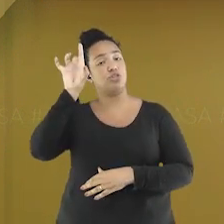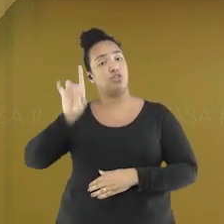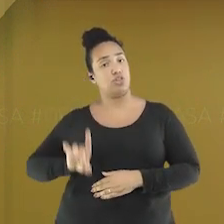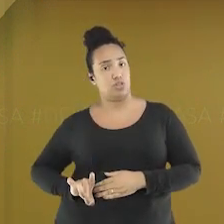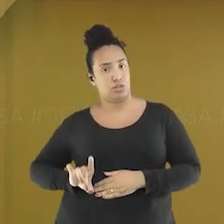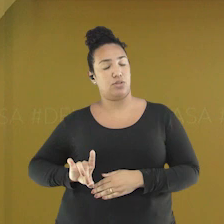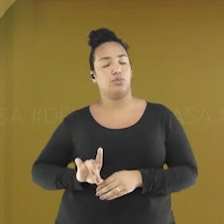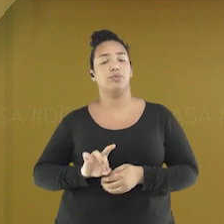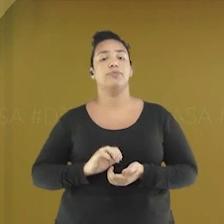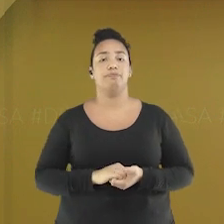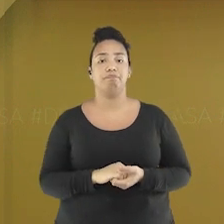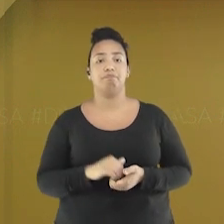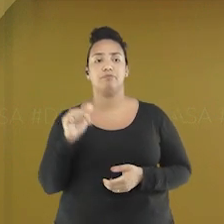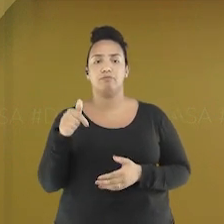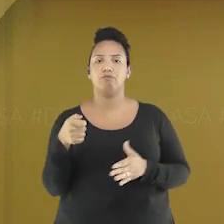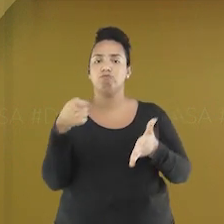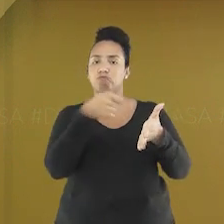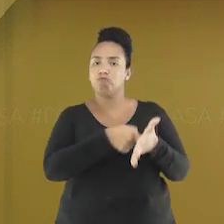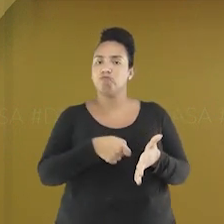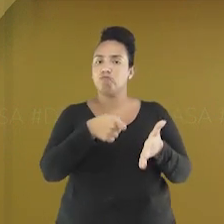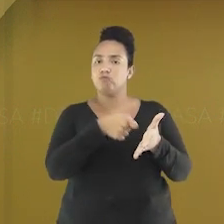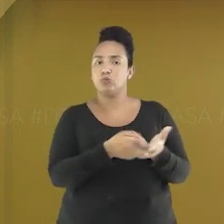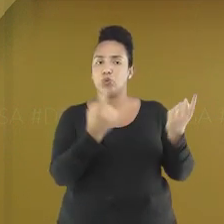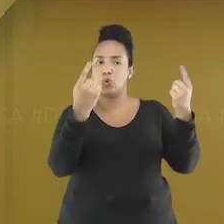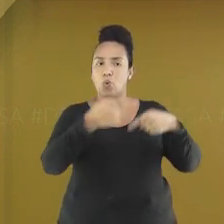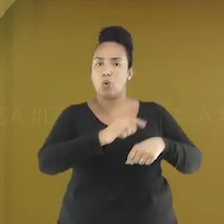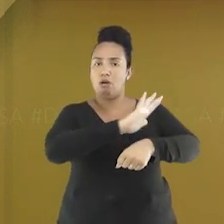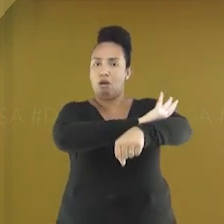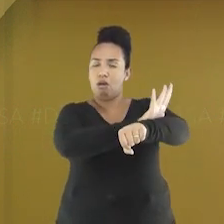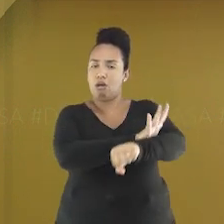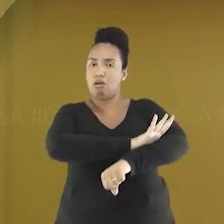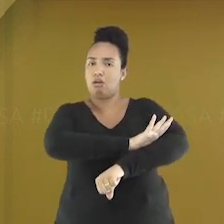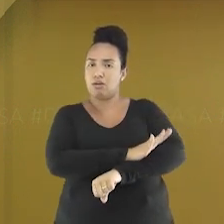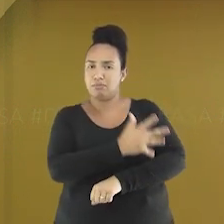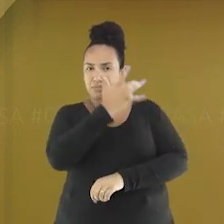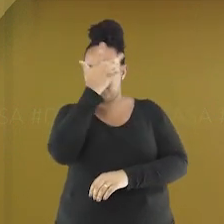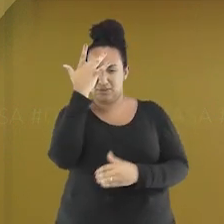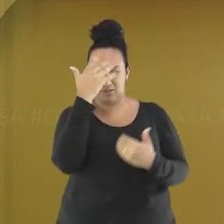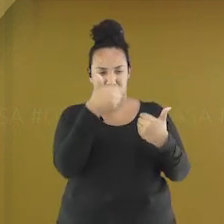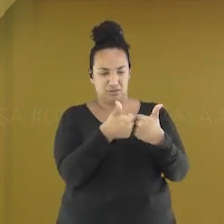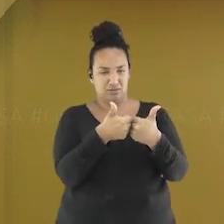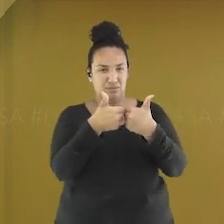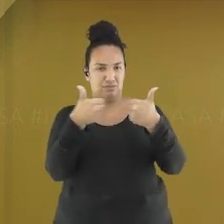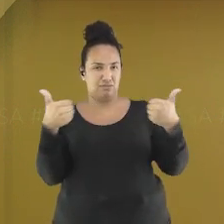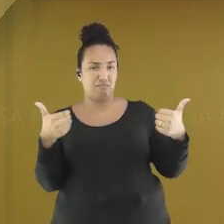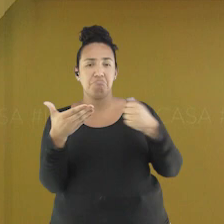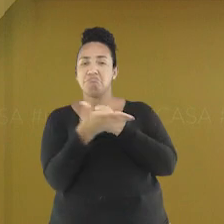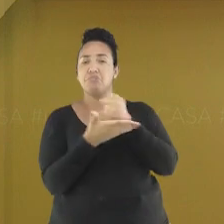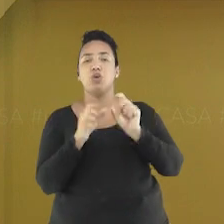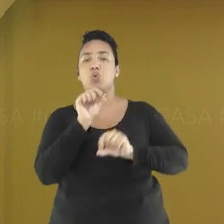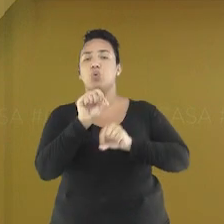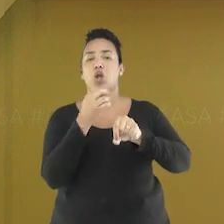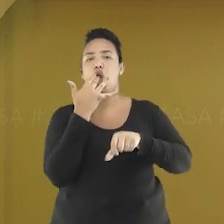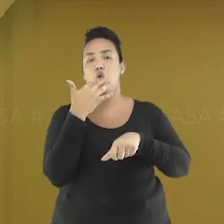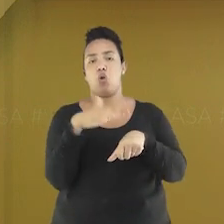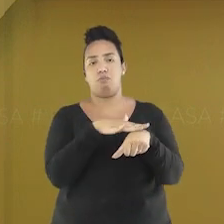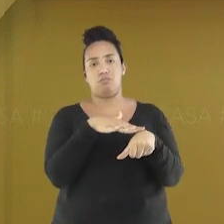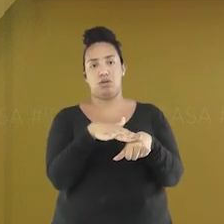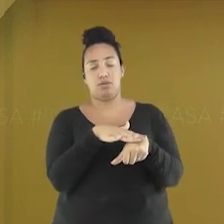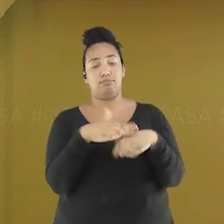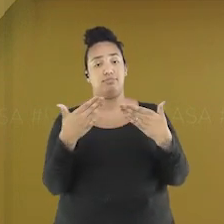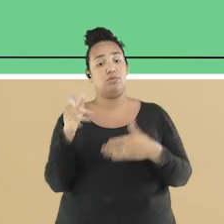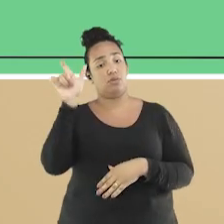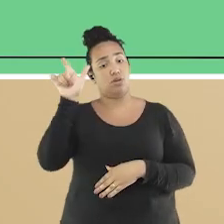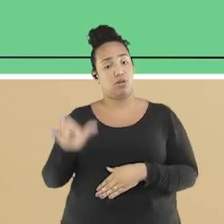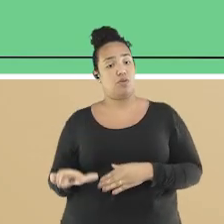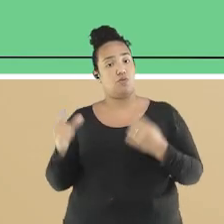contra a segregação racial, o ato de discriminar e separar pessoas com base em sua raça. Ele lutou contra